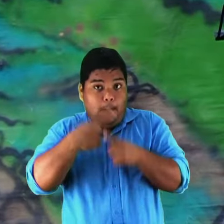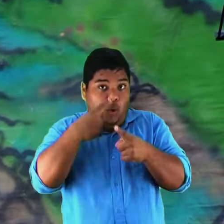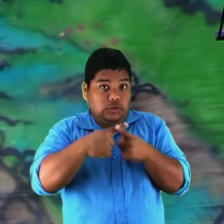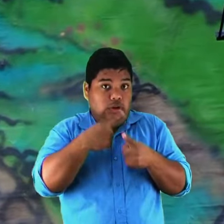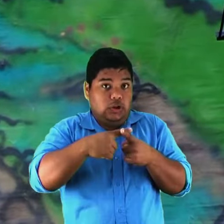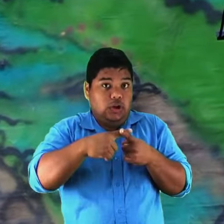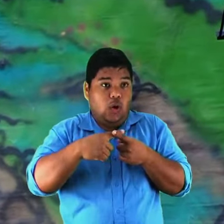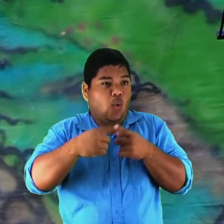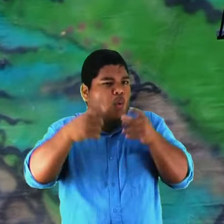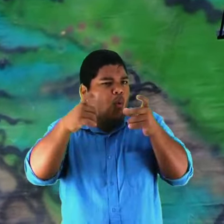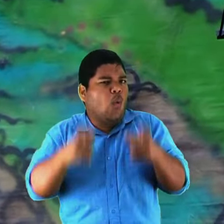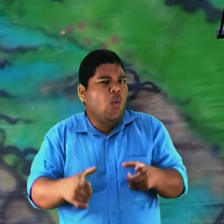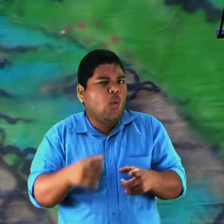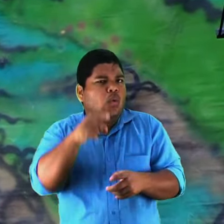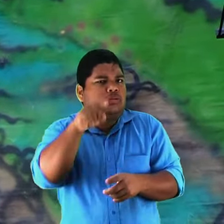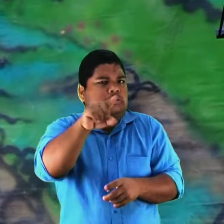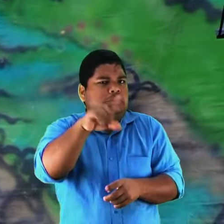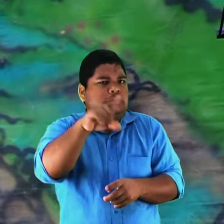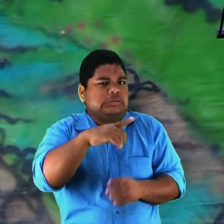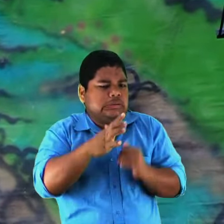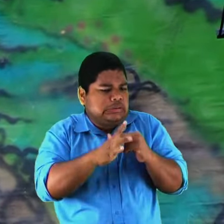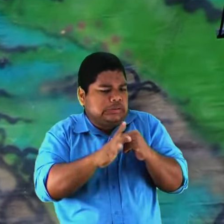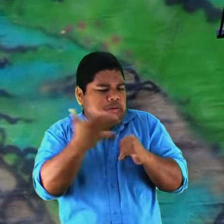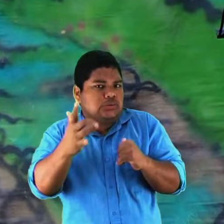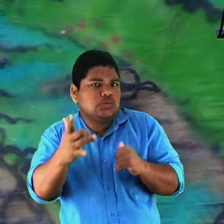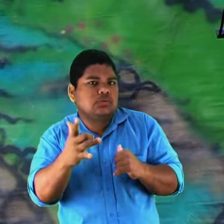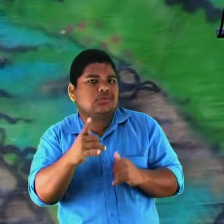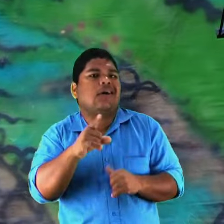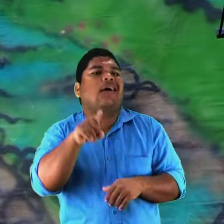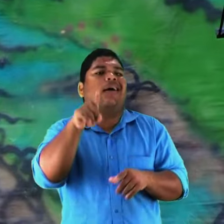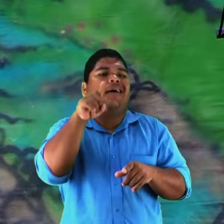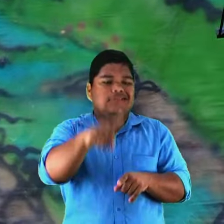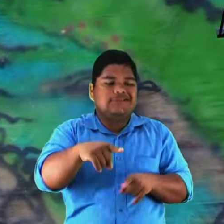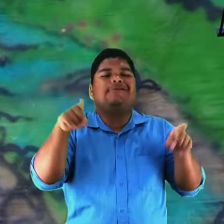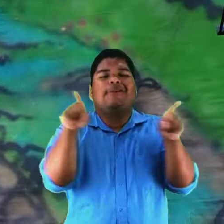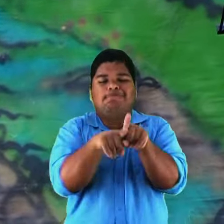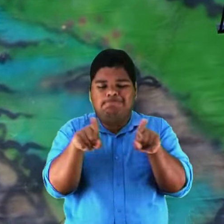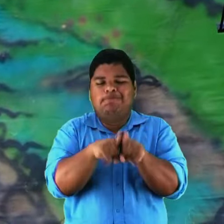onde estiver o seu tesouro, aí